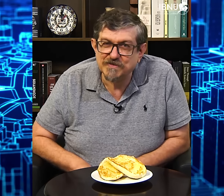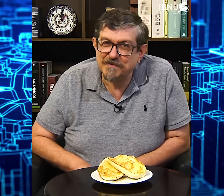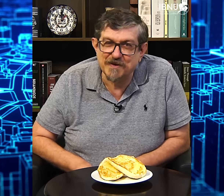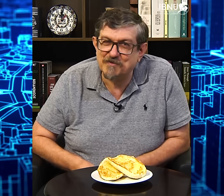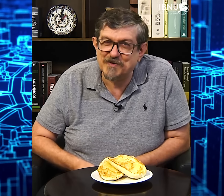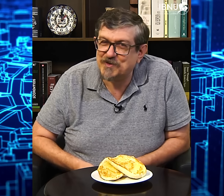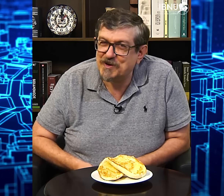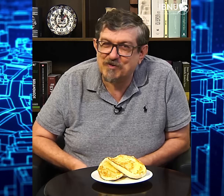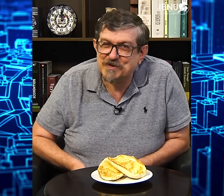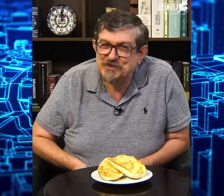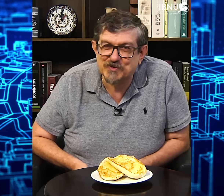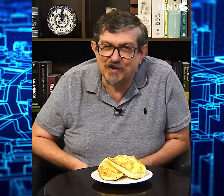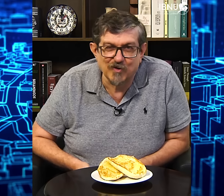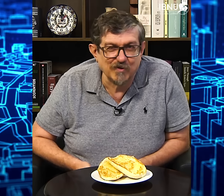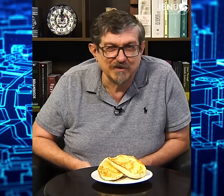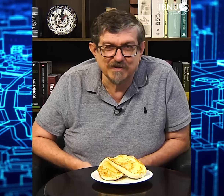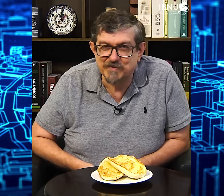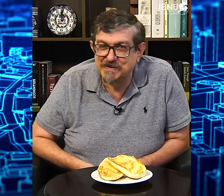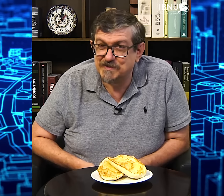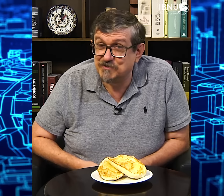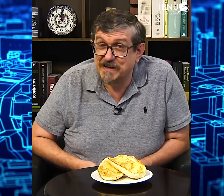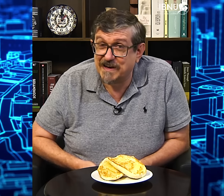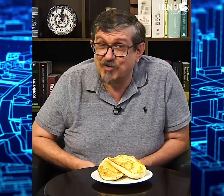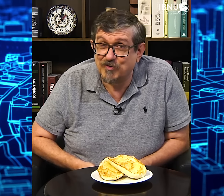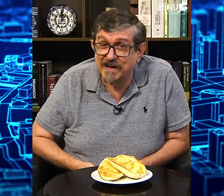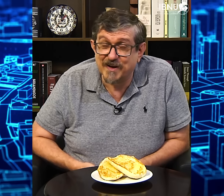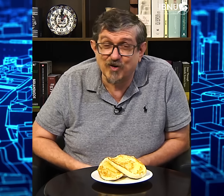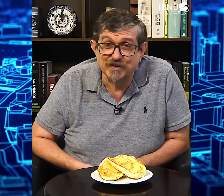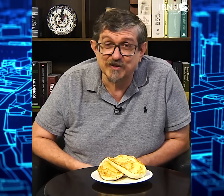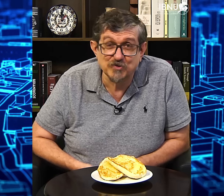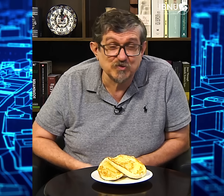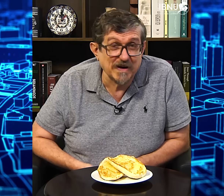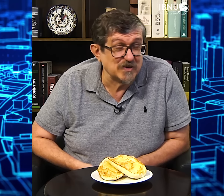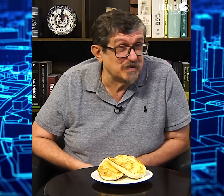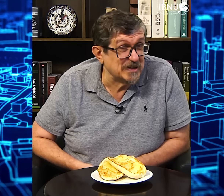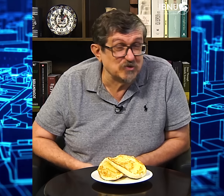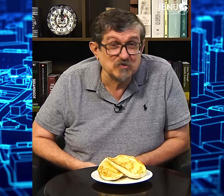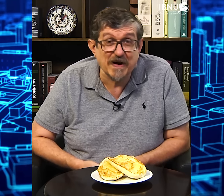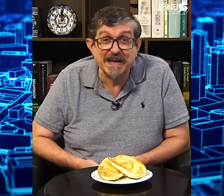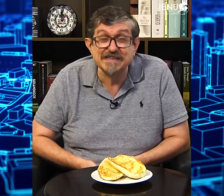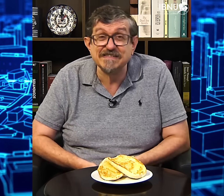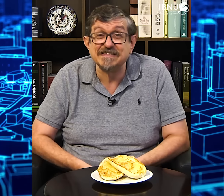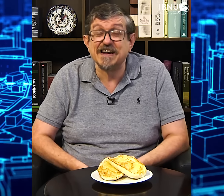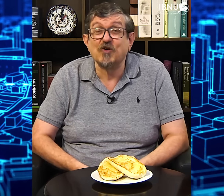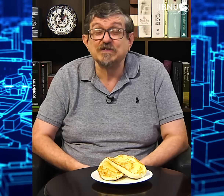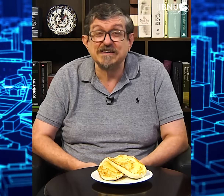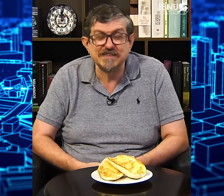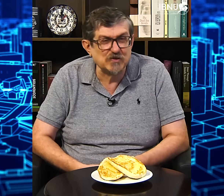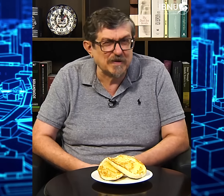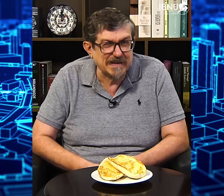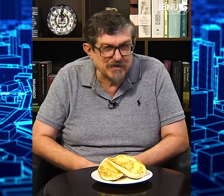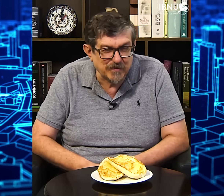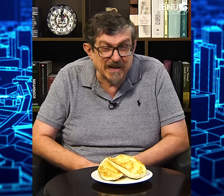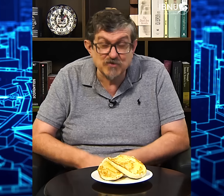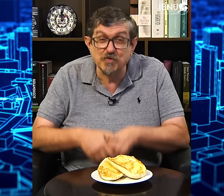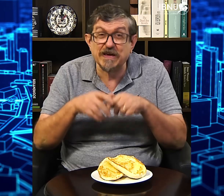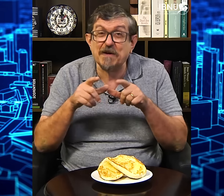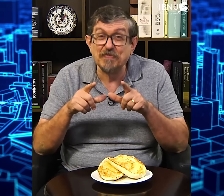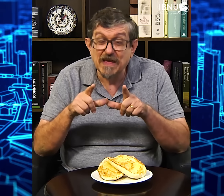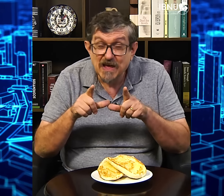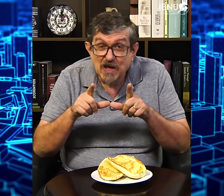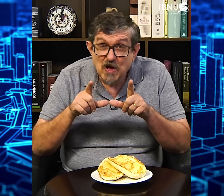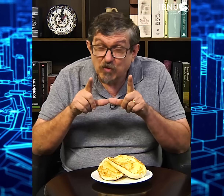repente, você vê uma história como a de Jó, quando é preciso recalcular a rota e tudo mais, porque tudo parece estar acontecendo de maneira diferente.